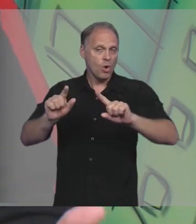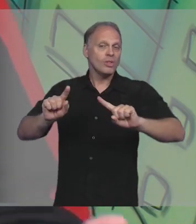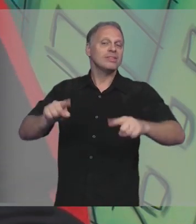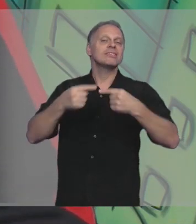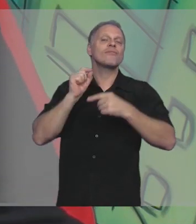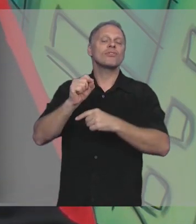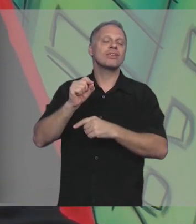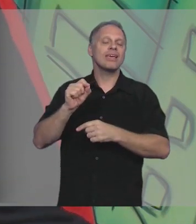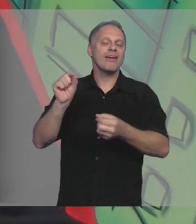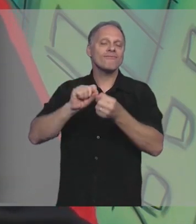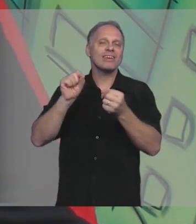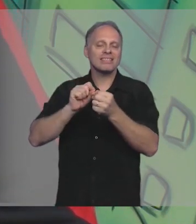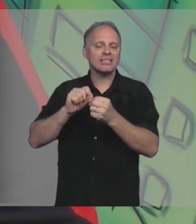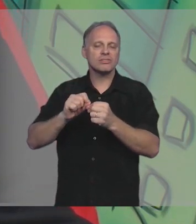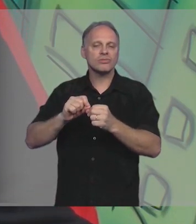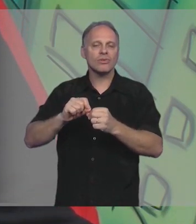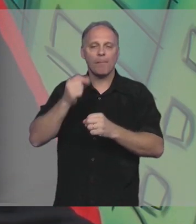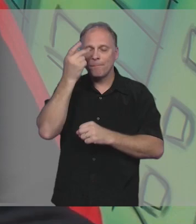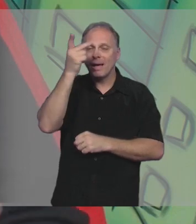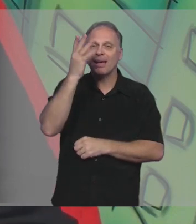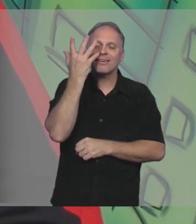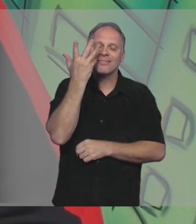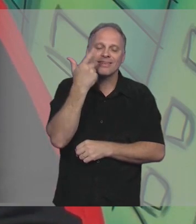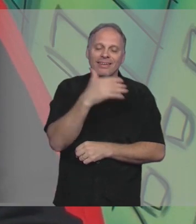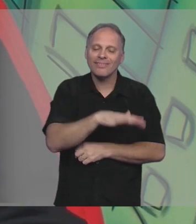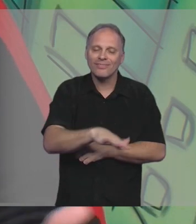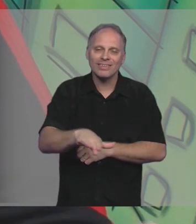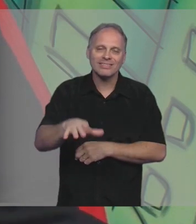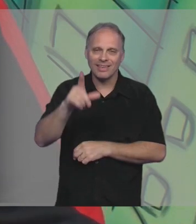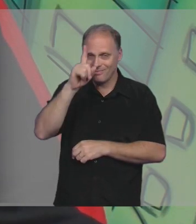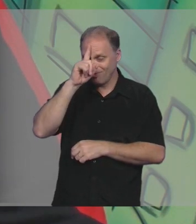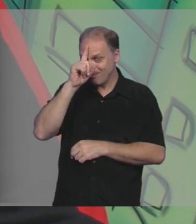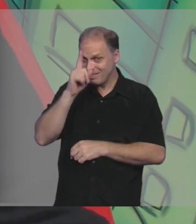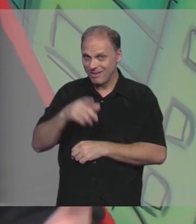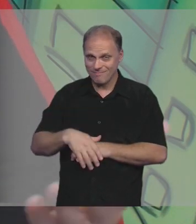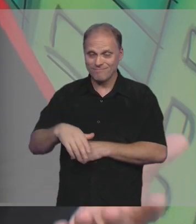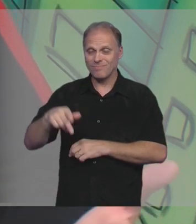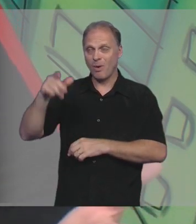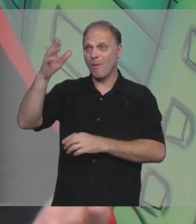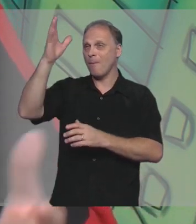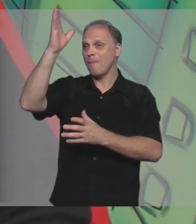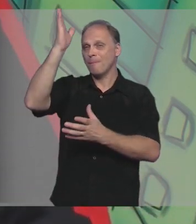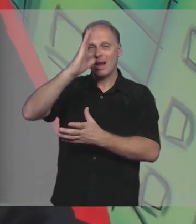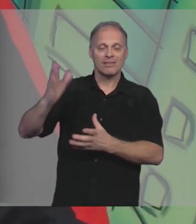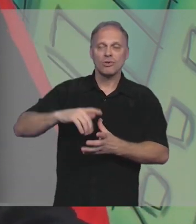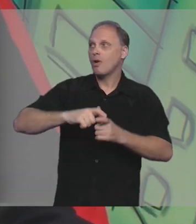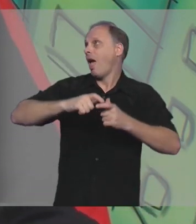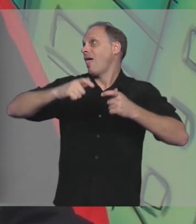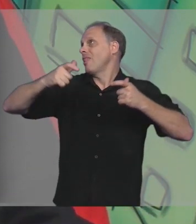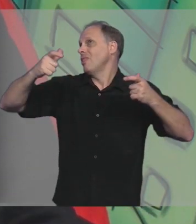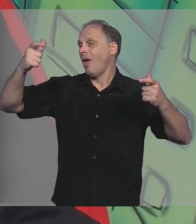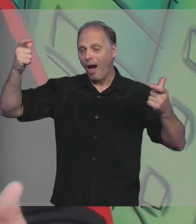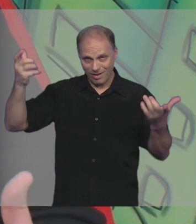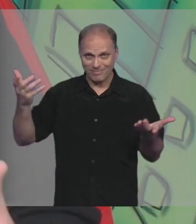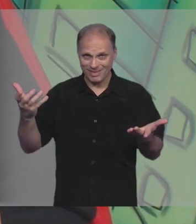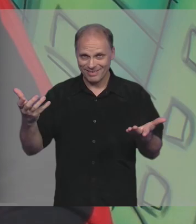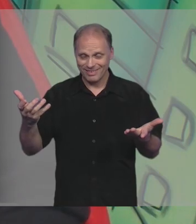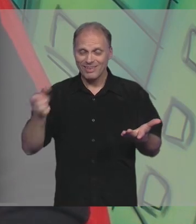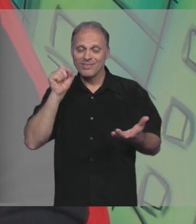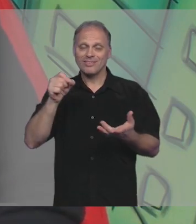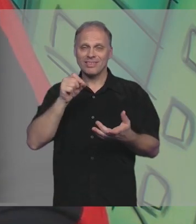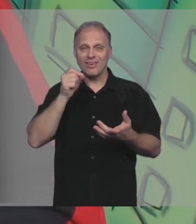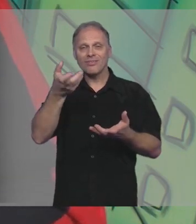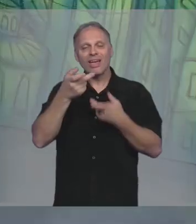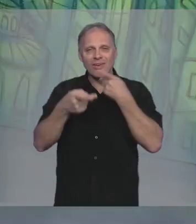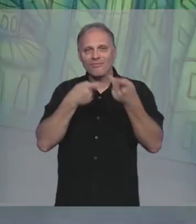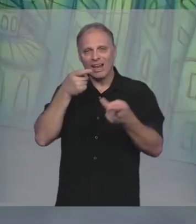é trazer isso, por exemplo, para a educação infantil, para a educação fundamental. Um país gigantesco. Um país gigantesco também. Então, o que eu quero dizer,